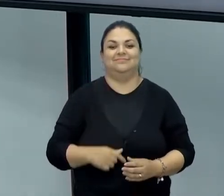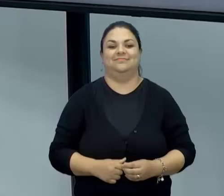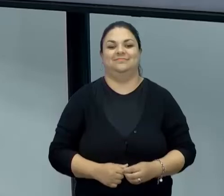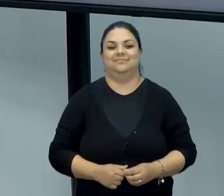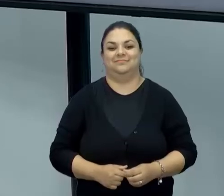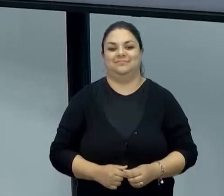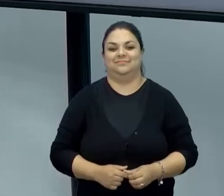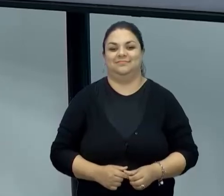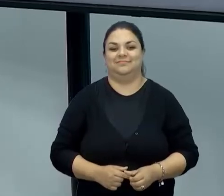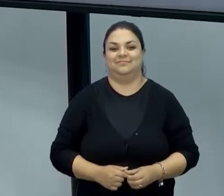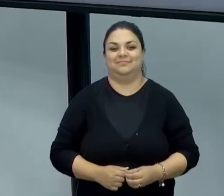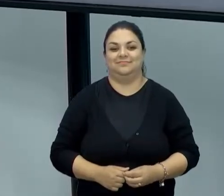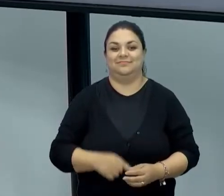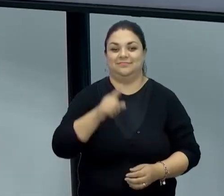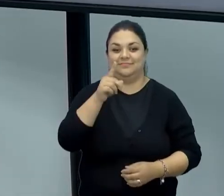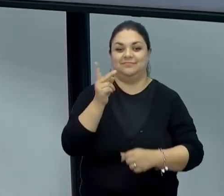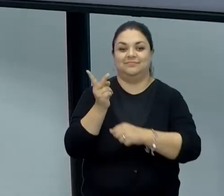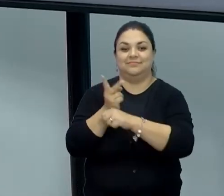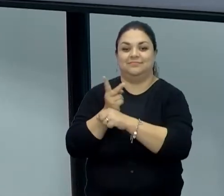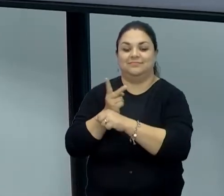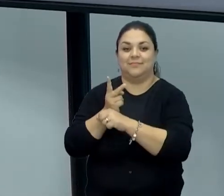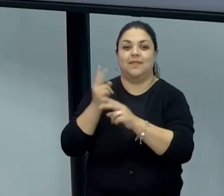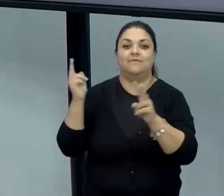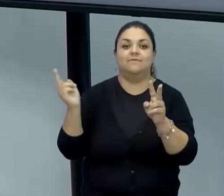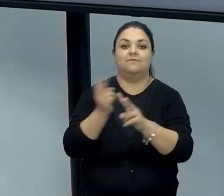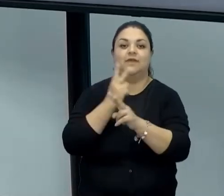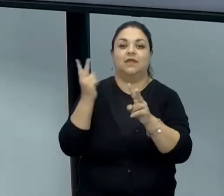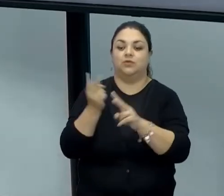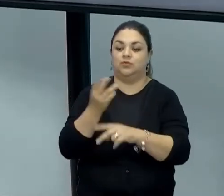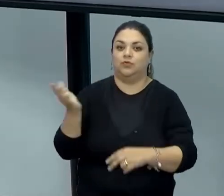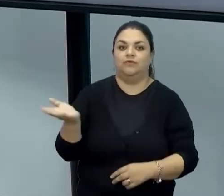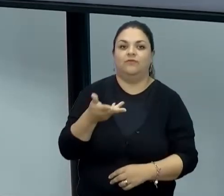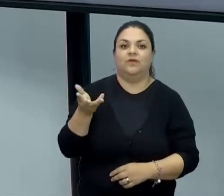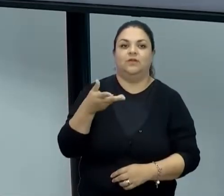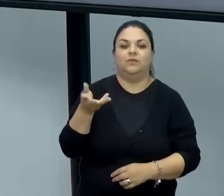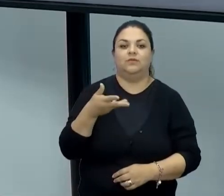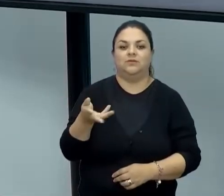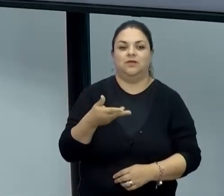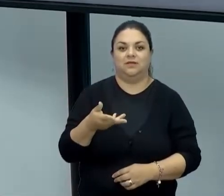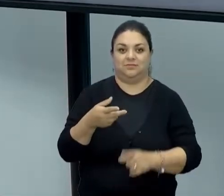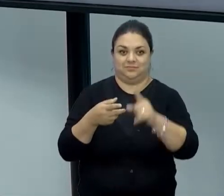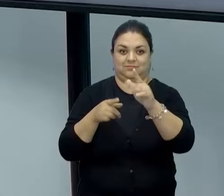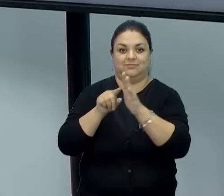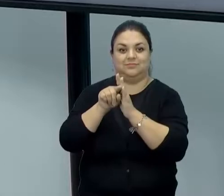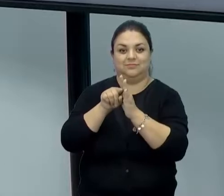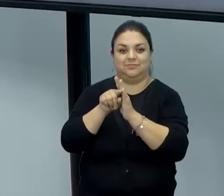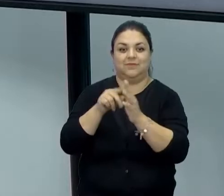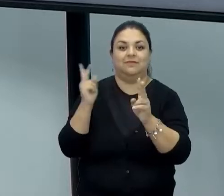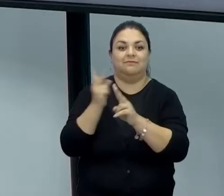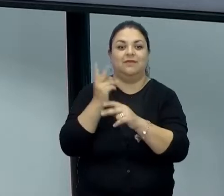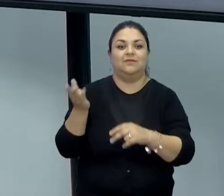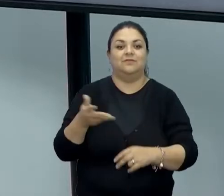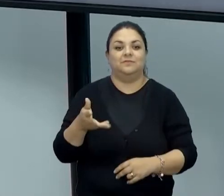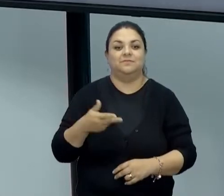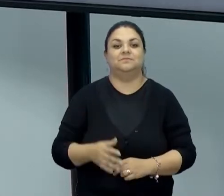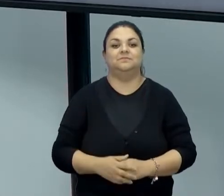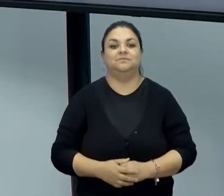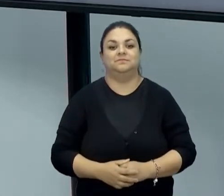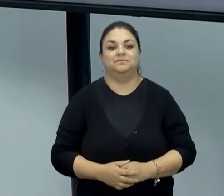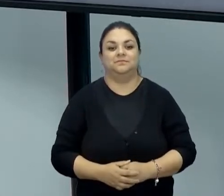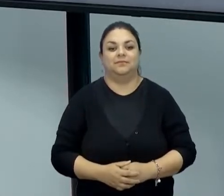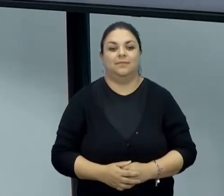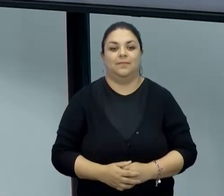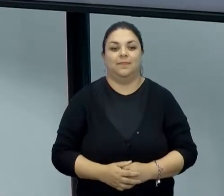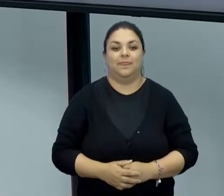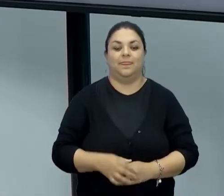você procurar a velocidade dos ventos, tá? Se vocês investigarem a velocidade dos ventos, né?